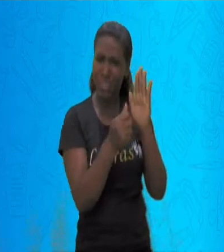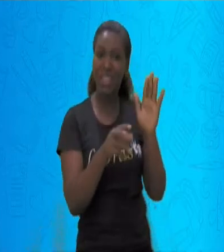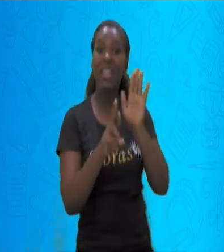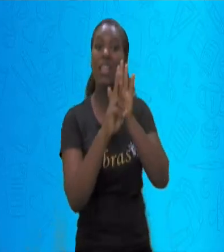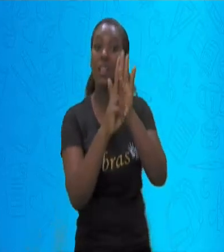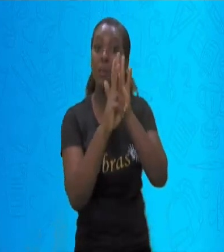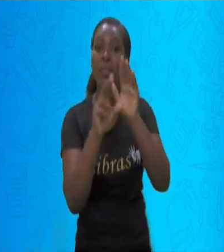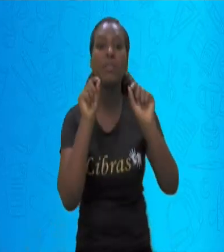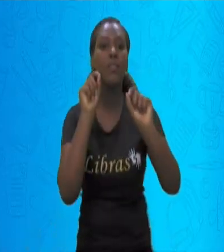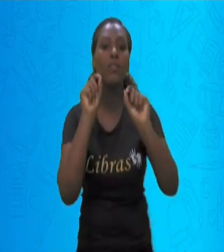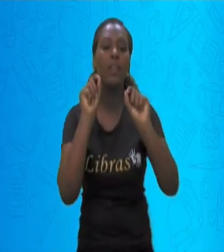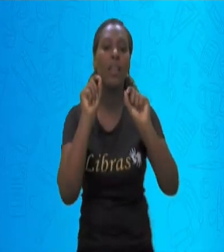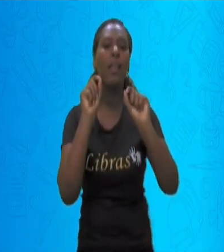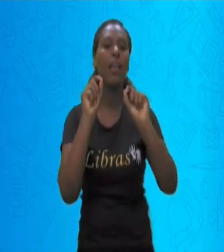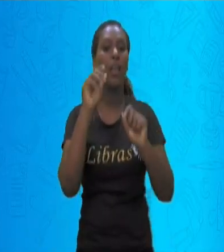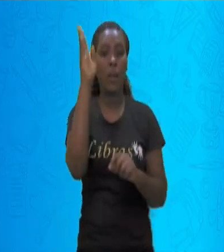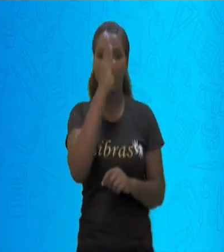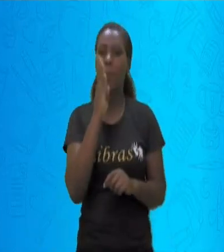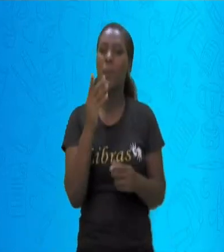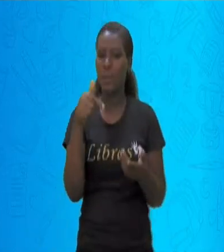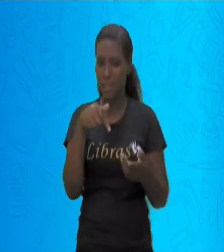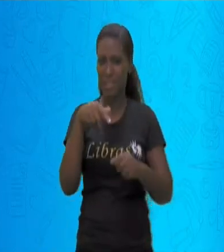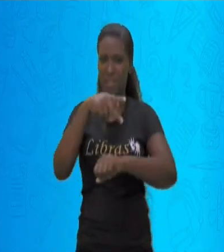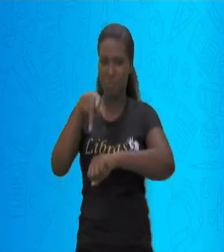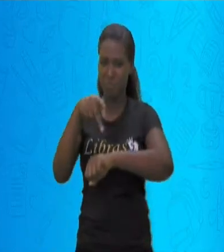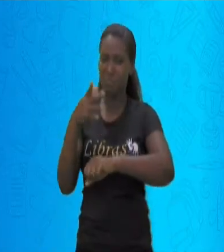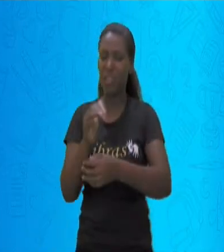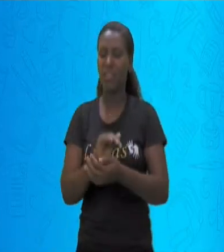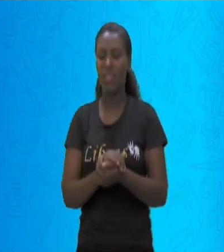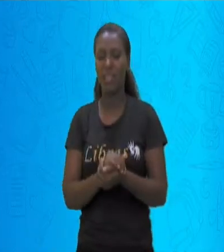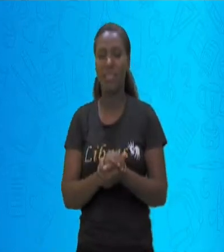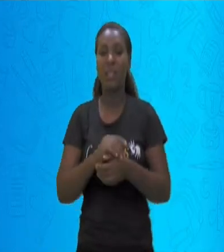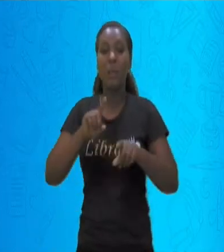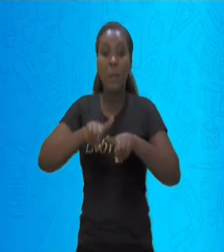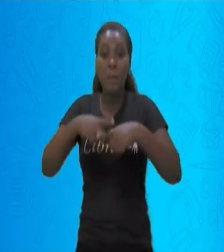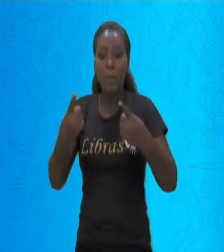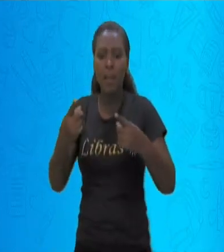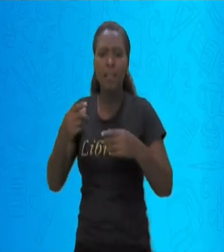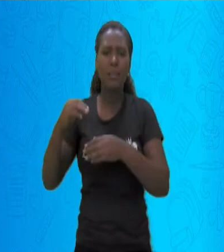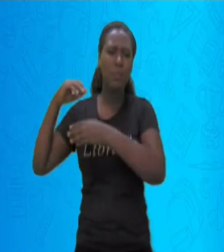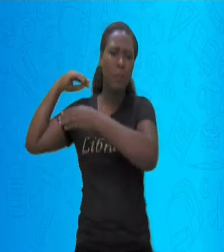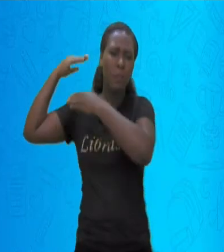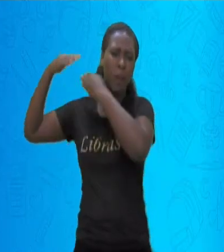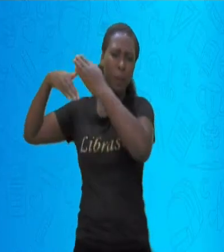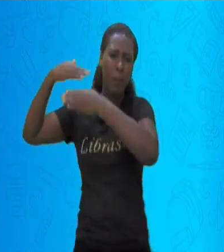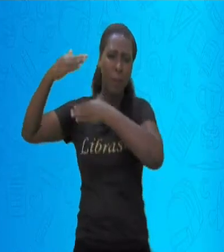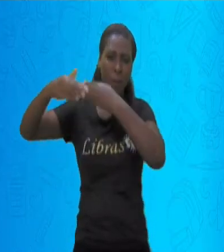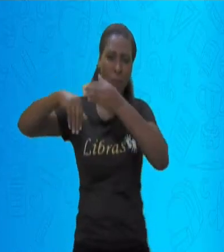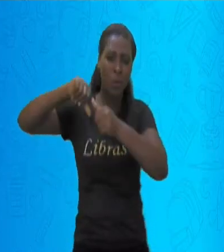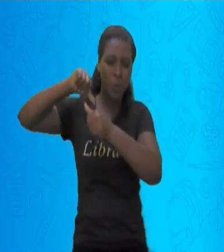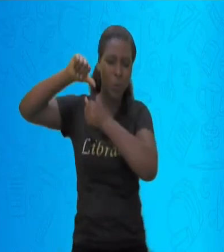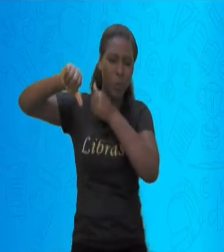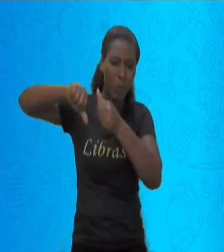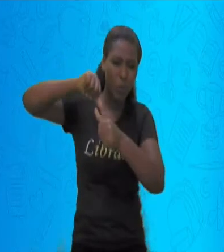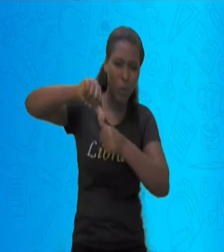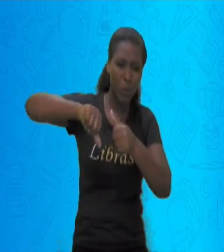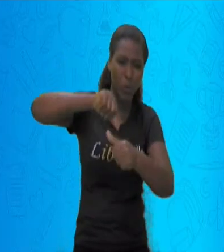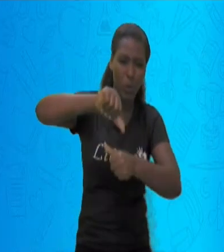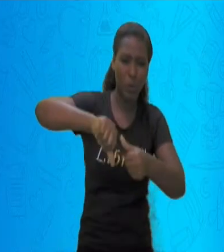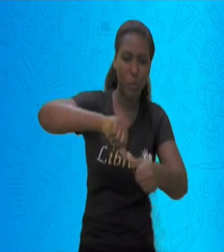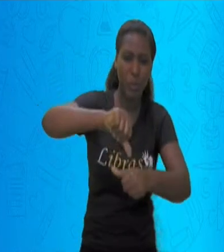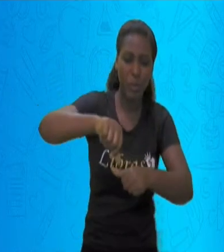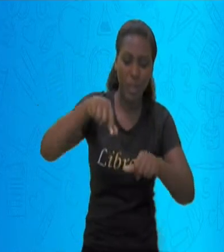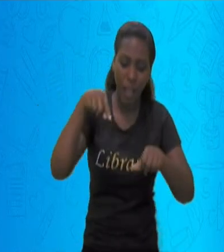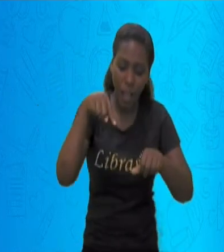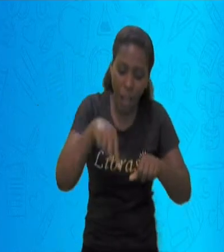Brasil colônia. E aí isso foi modificando. A bandeira do nosso país foi criada, a atual,